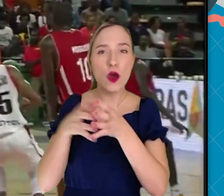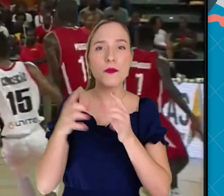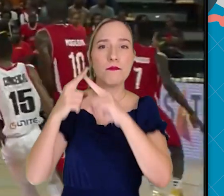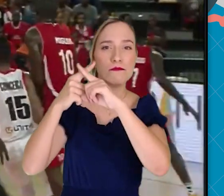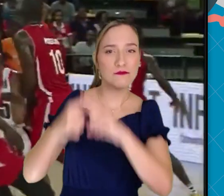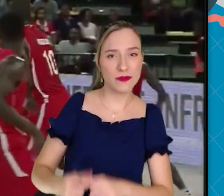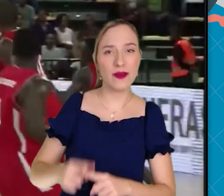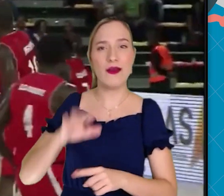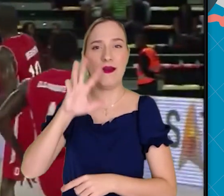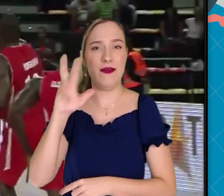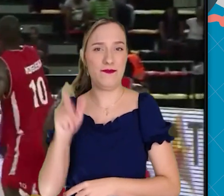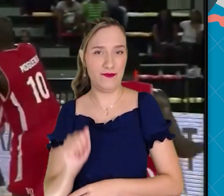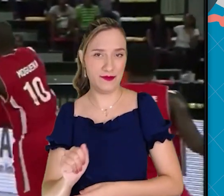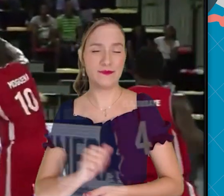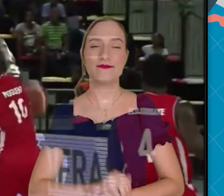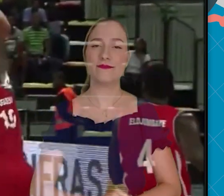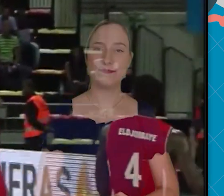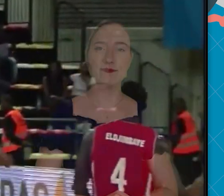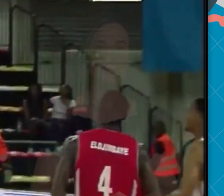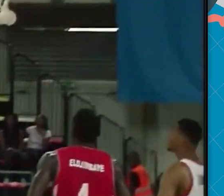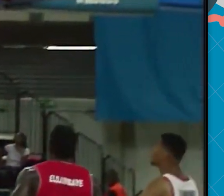basquete.